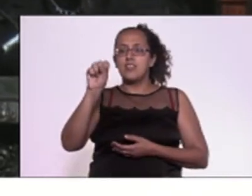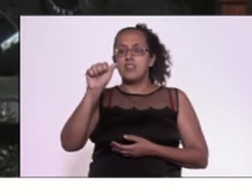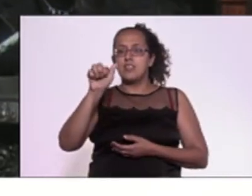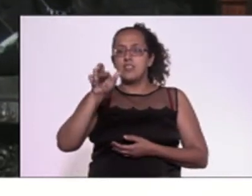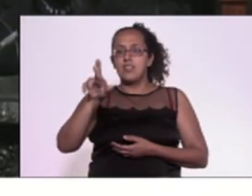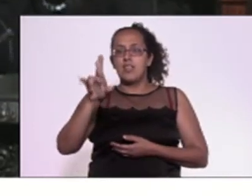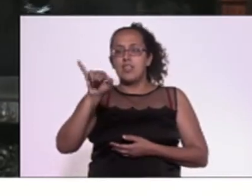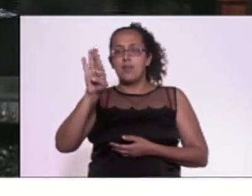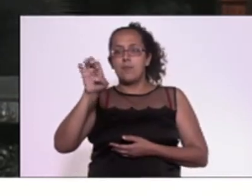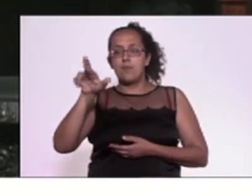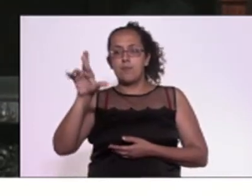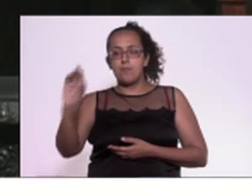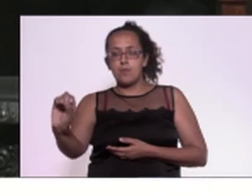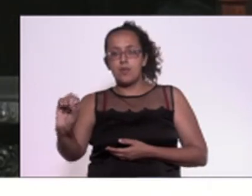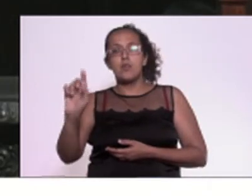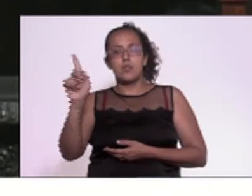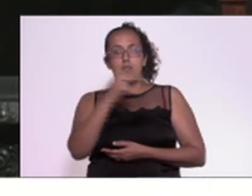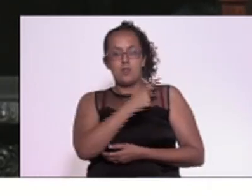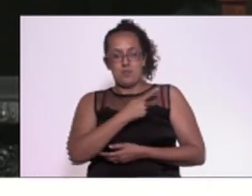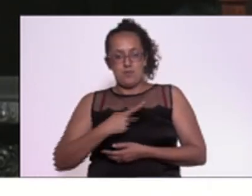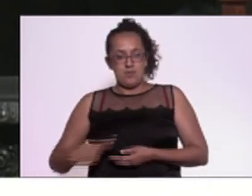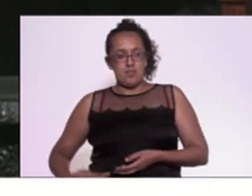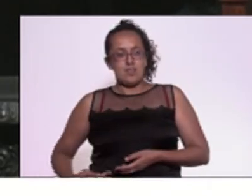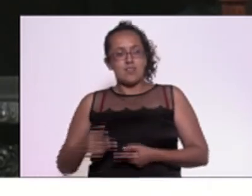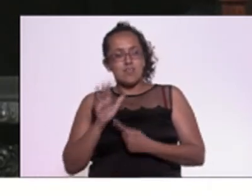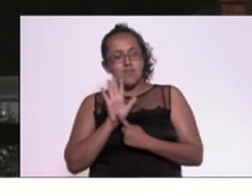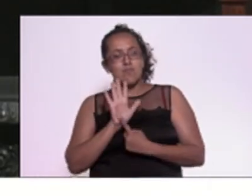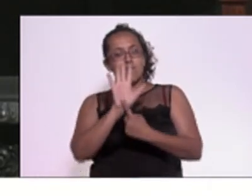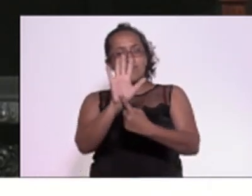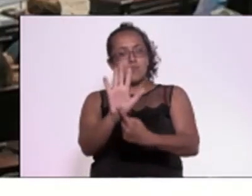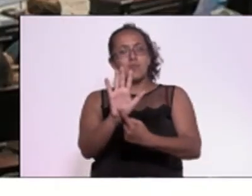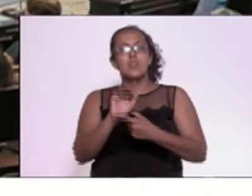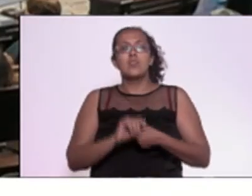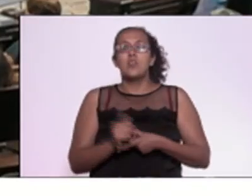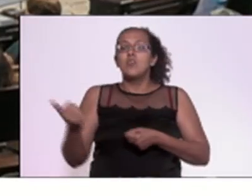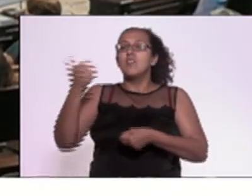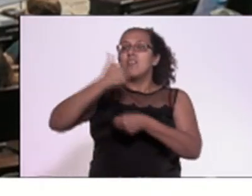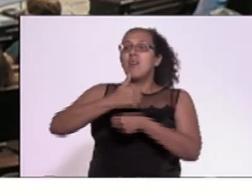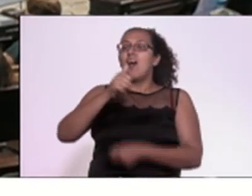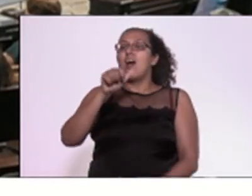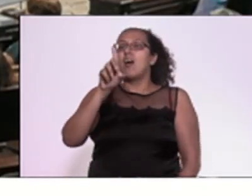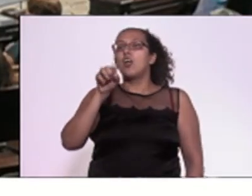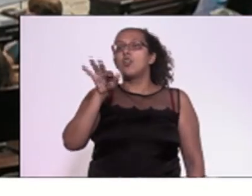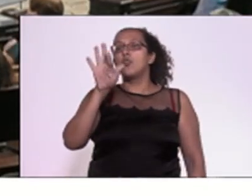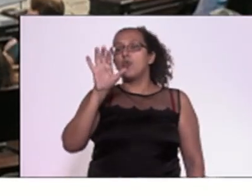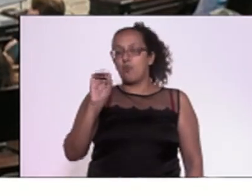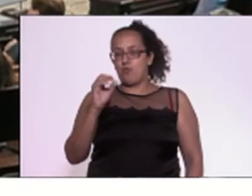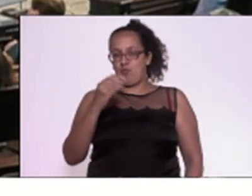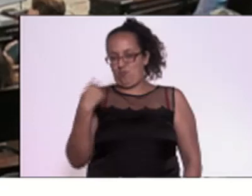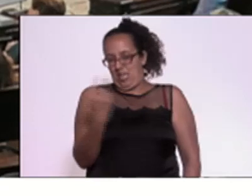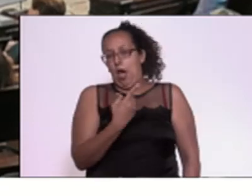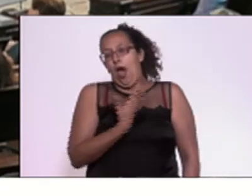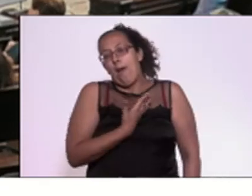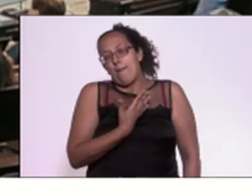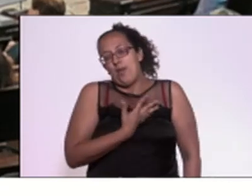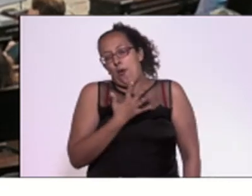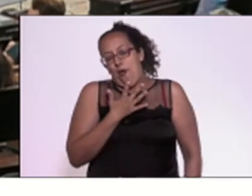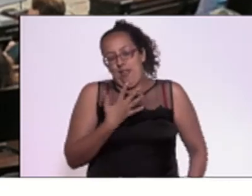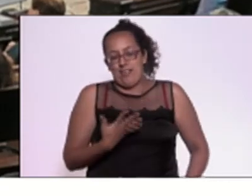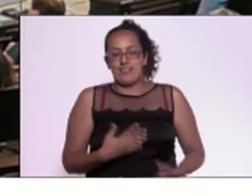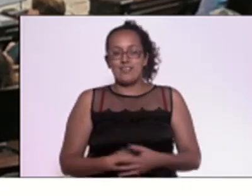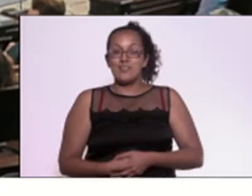Janeiro, mas ainda em tempo de poder mostrar o reconhecimento que tem esse Parlamento e